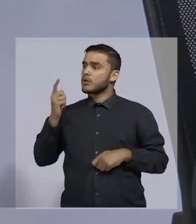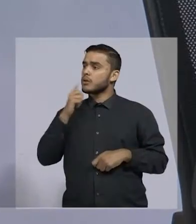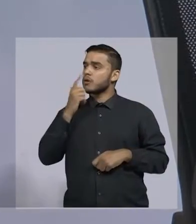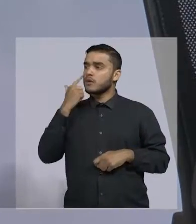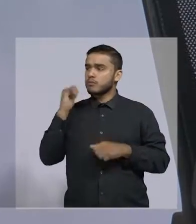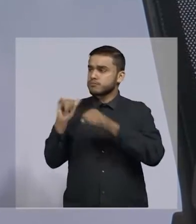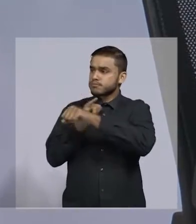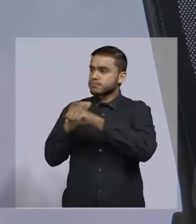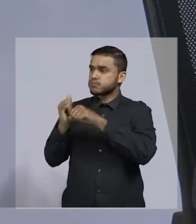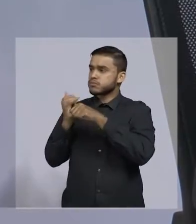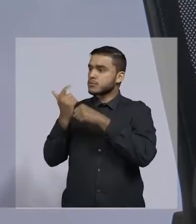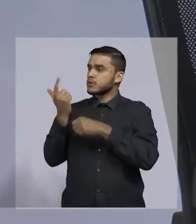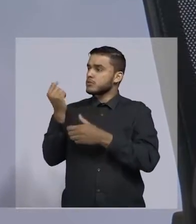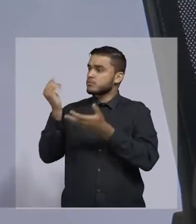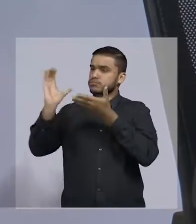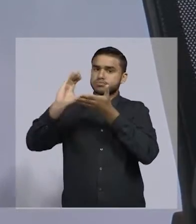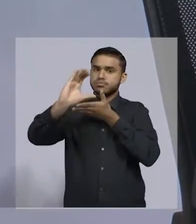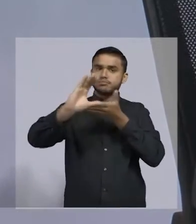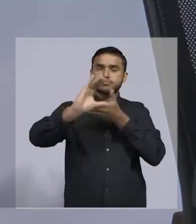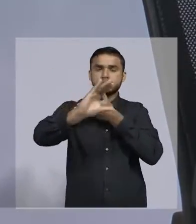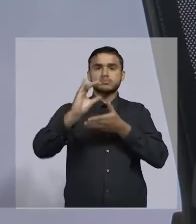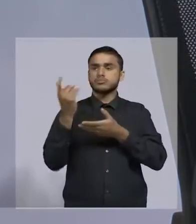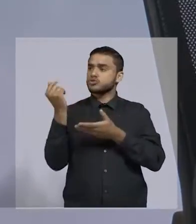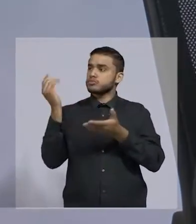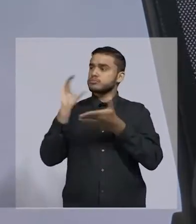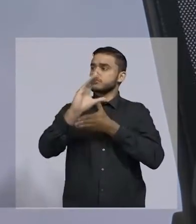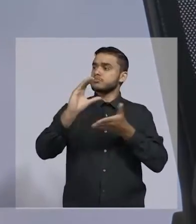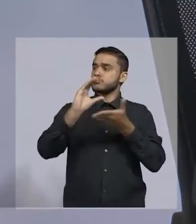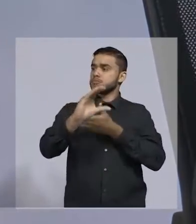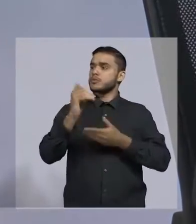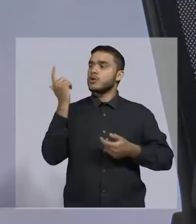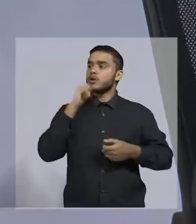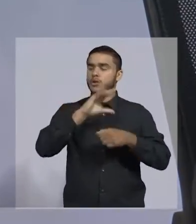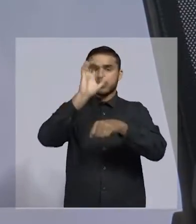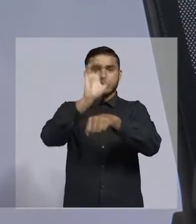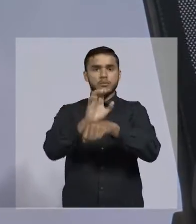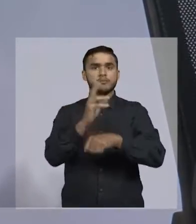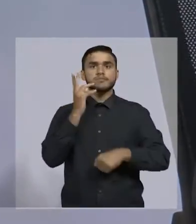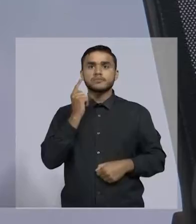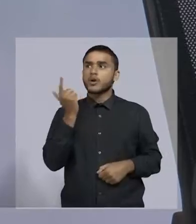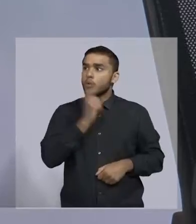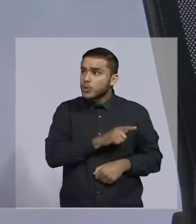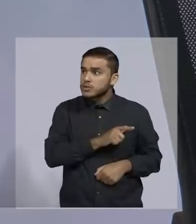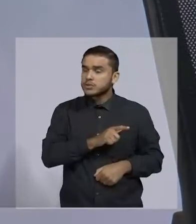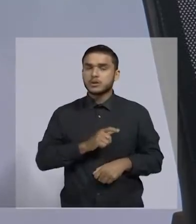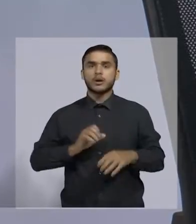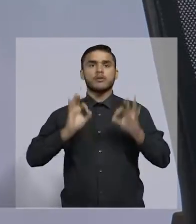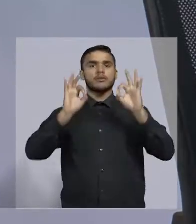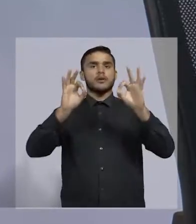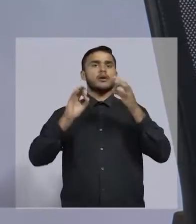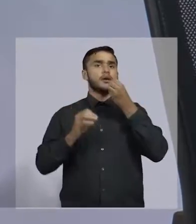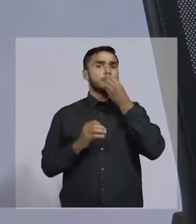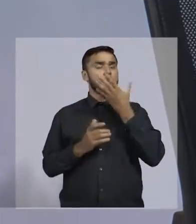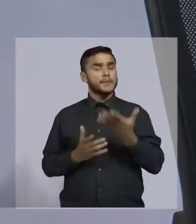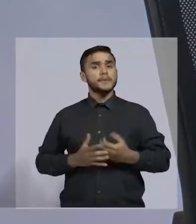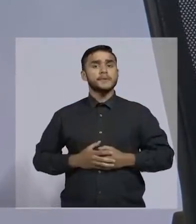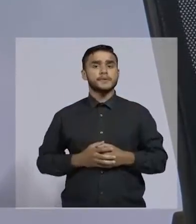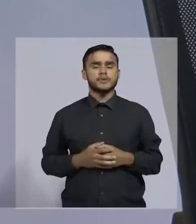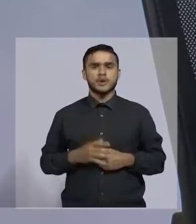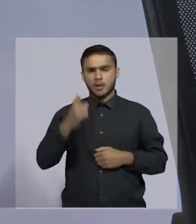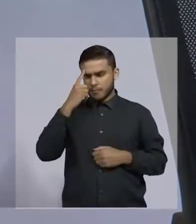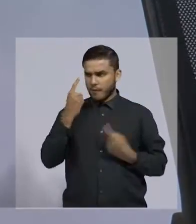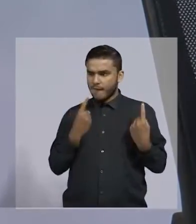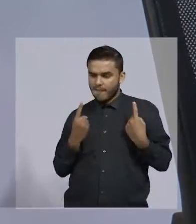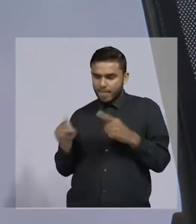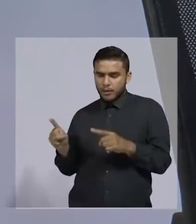abrir as verbas, trazer dinheiro para o Estado pobre como o Ceará, e o Camilo, em lugar de não querer, para